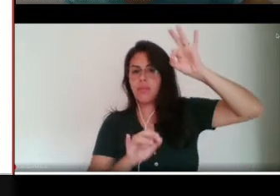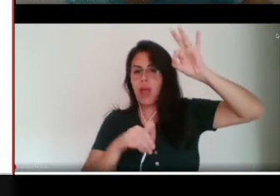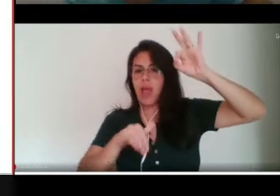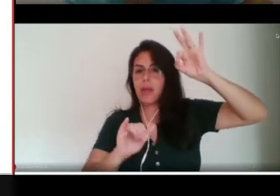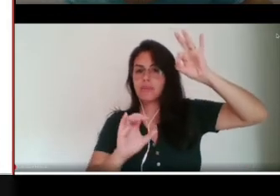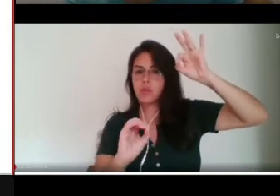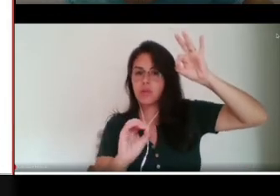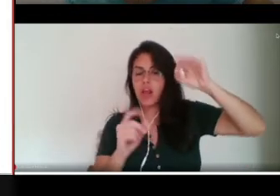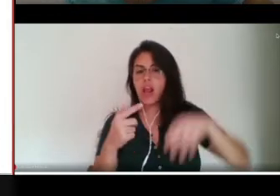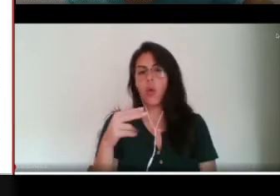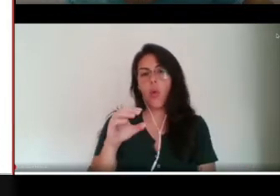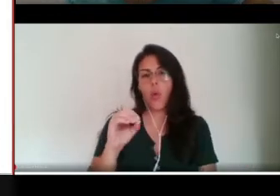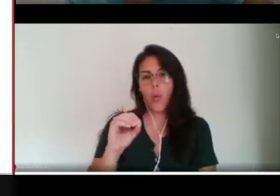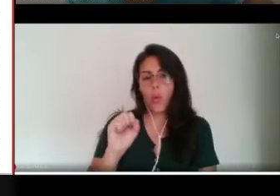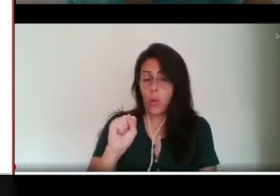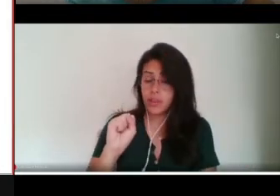t